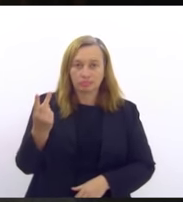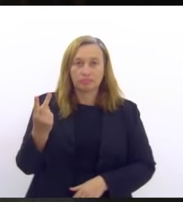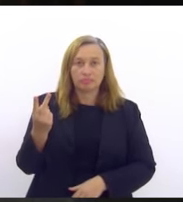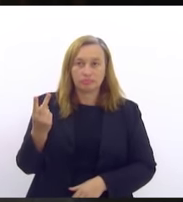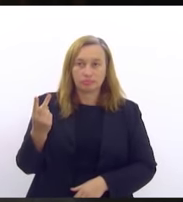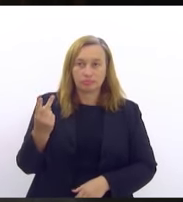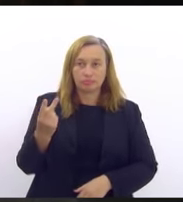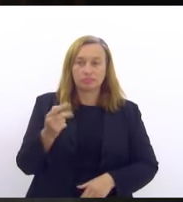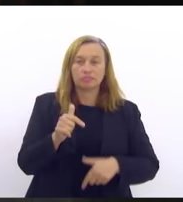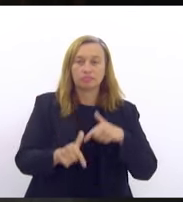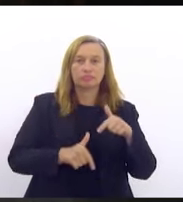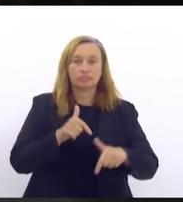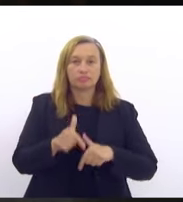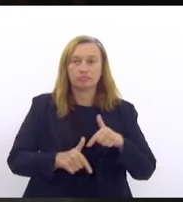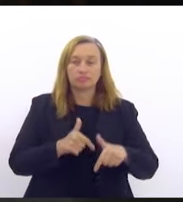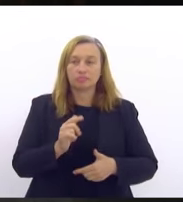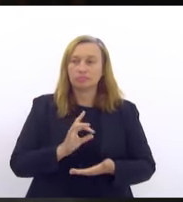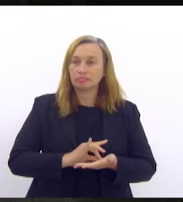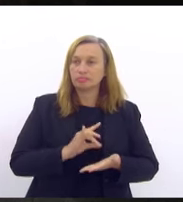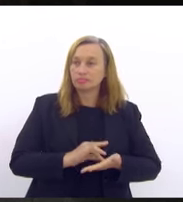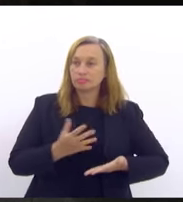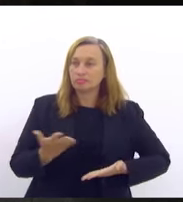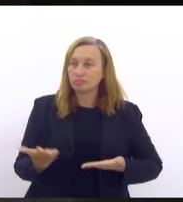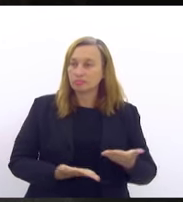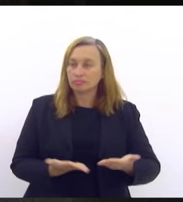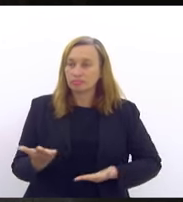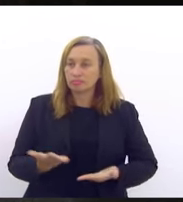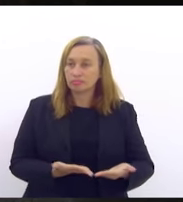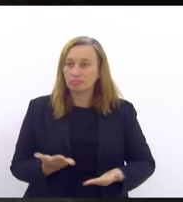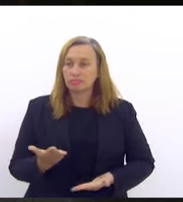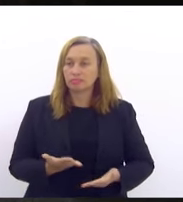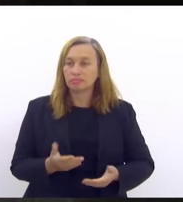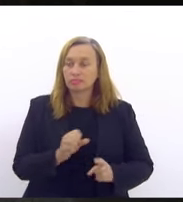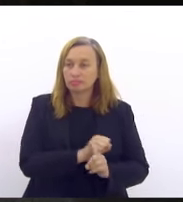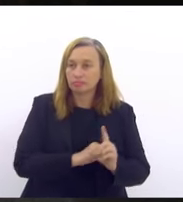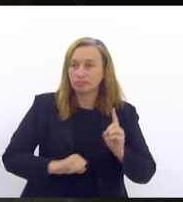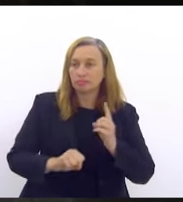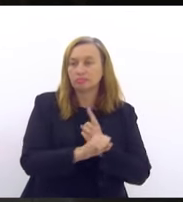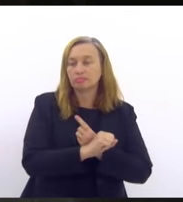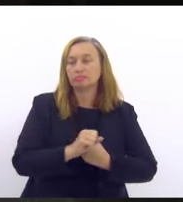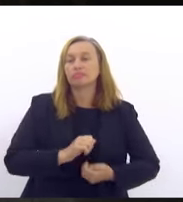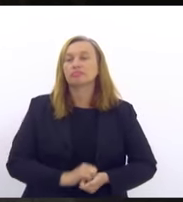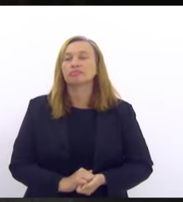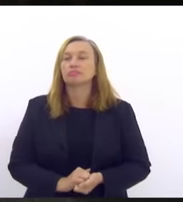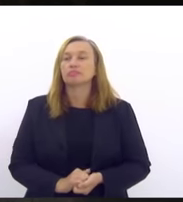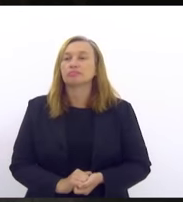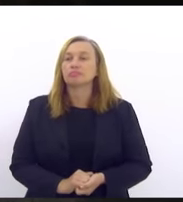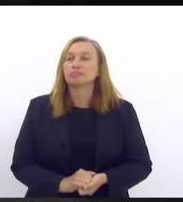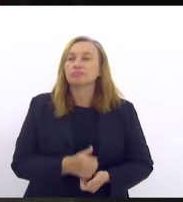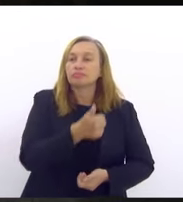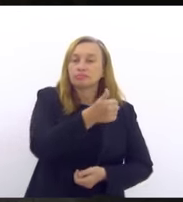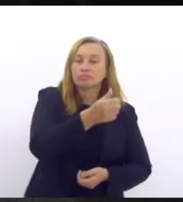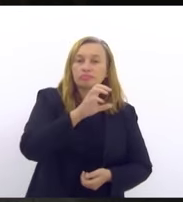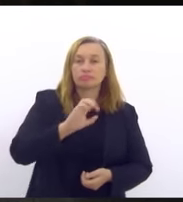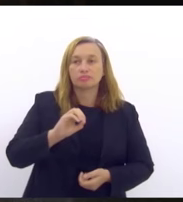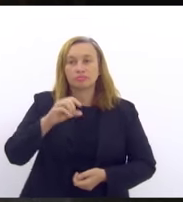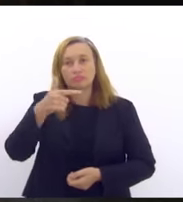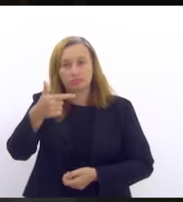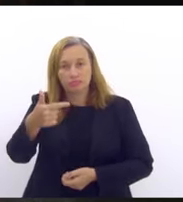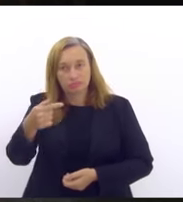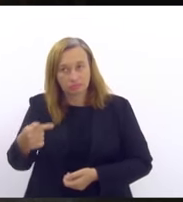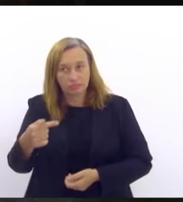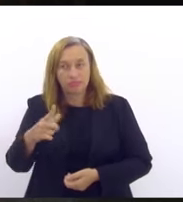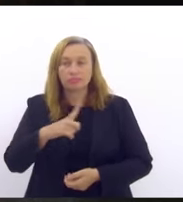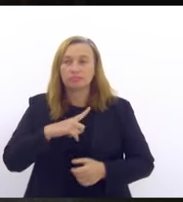verdadeiramente nobres a sociedade Fluminense eu a partir de 2007 tive a